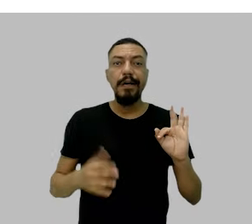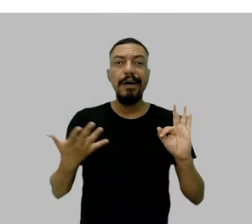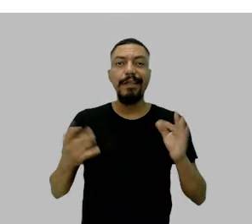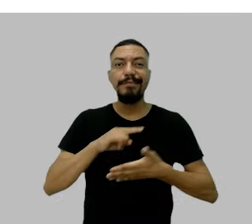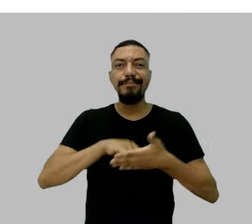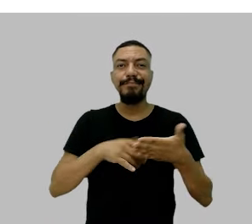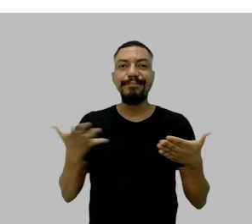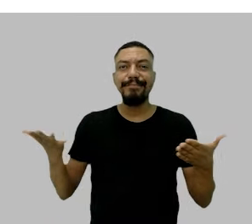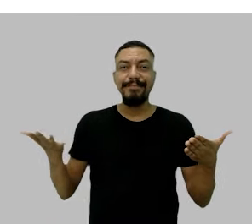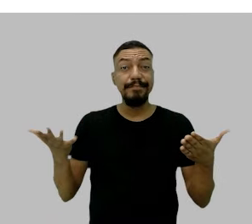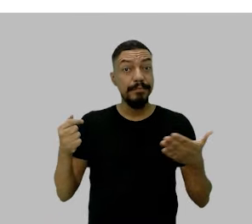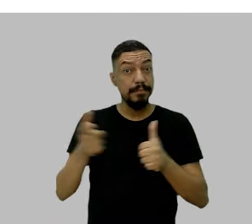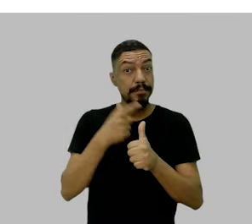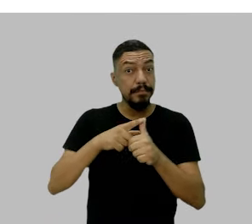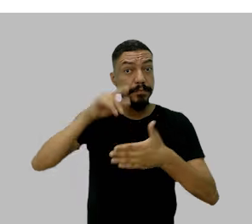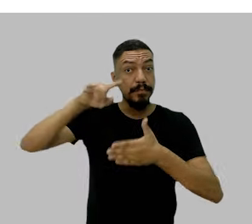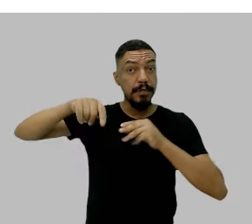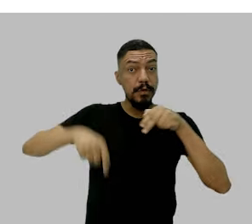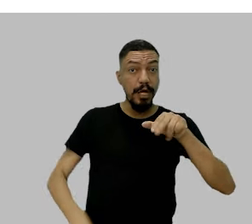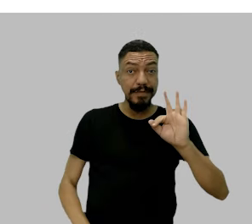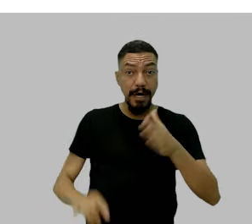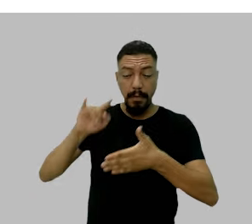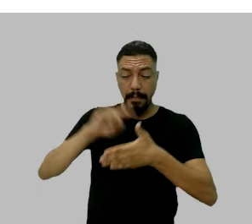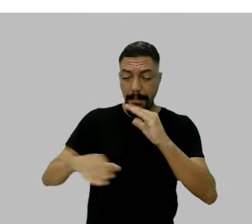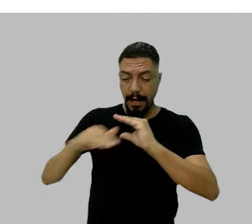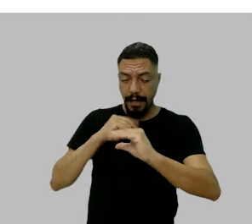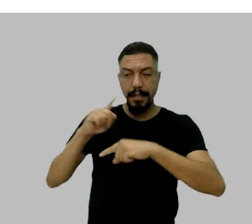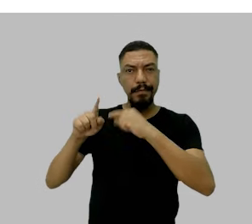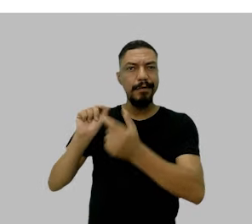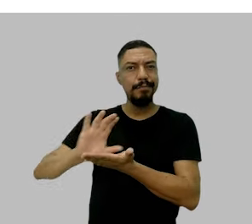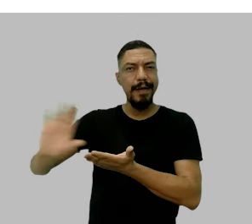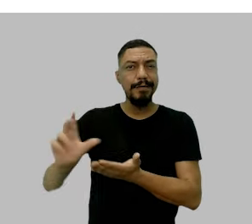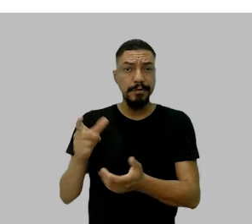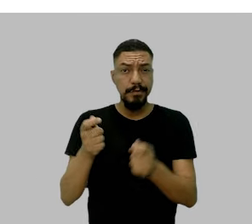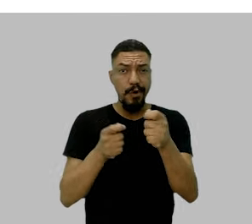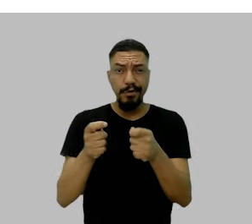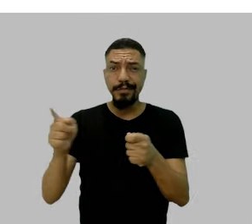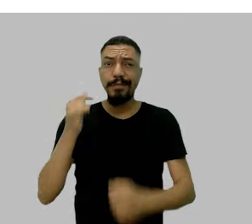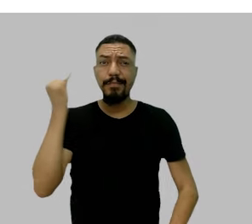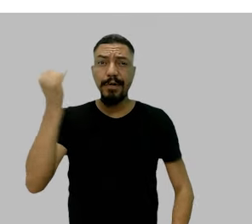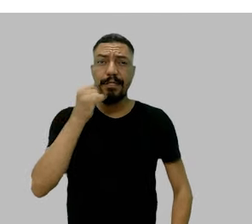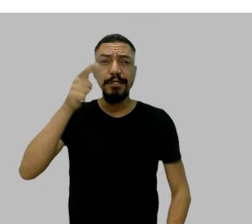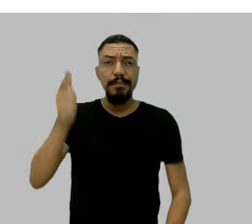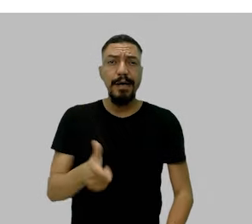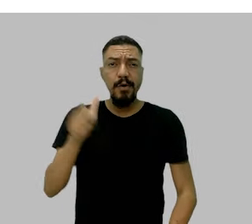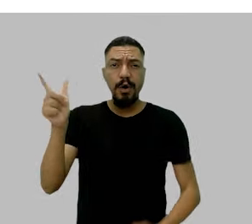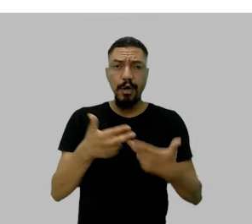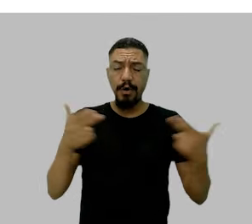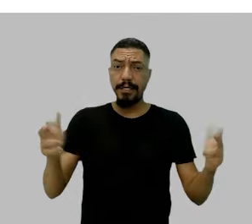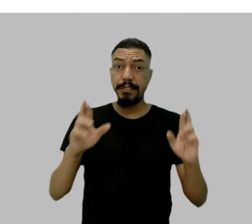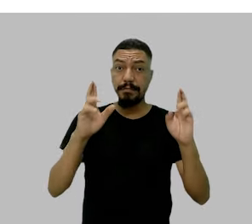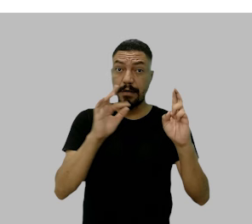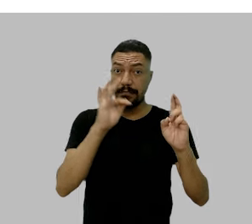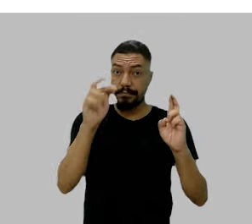você me mandar a sua nota. Então, ter esse controle é importante. E uma outra coisa, espero que não aconteça, mas